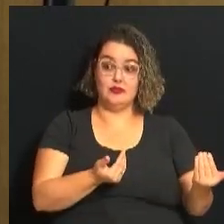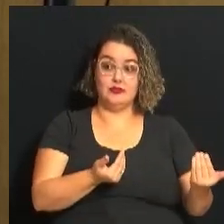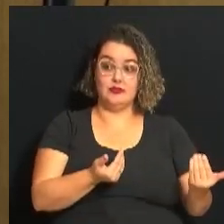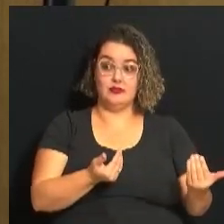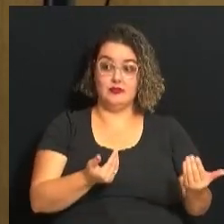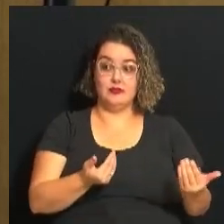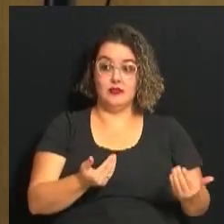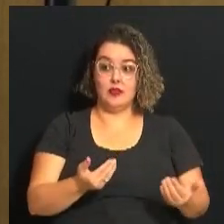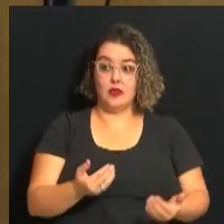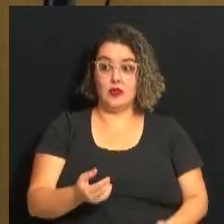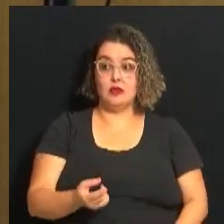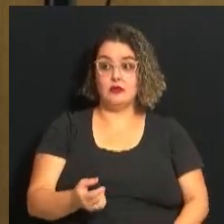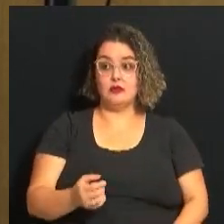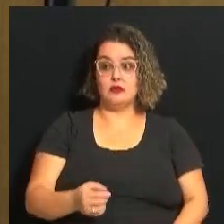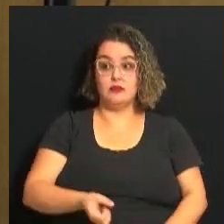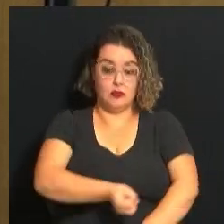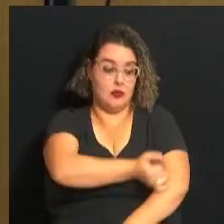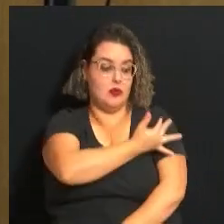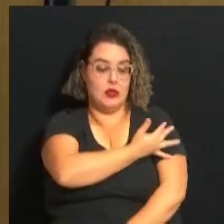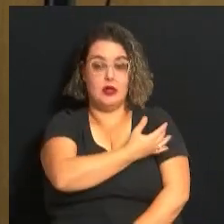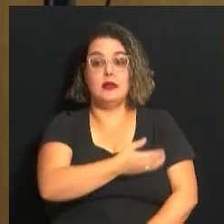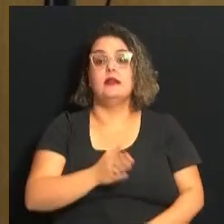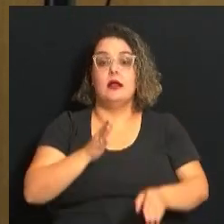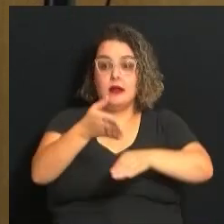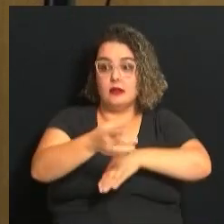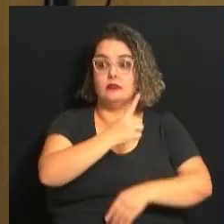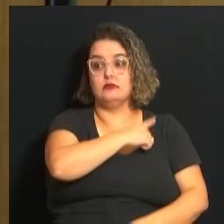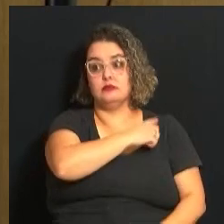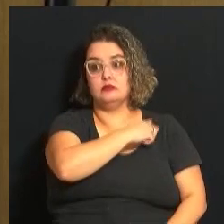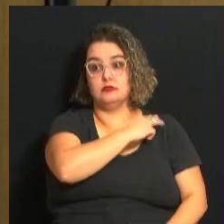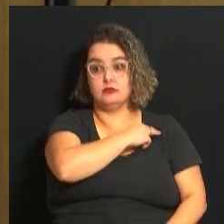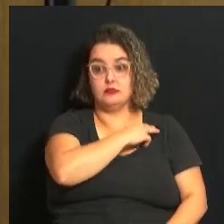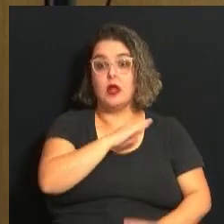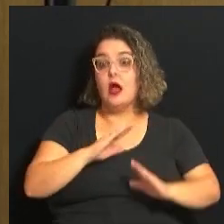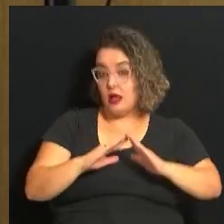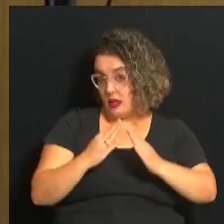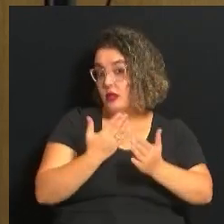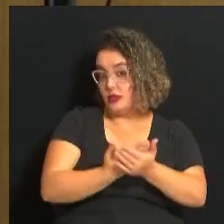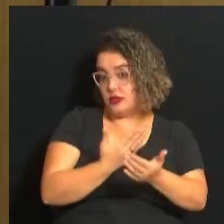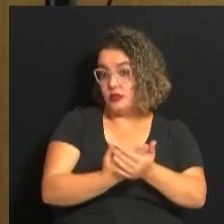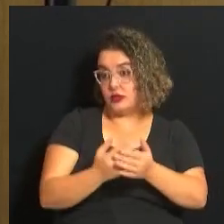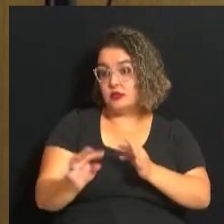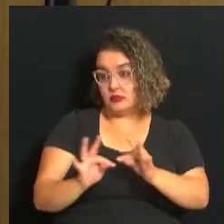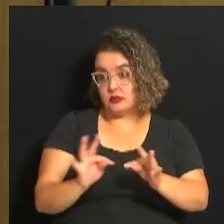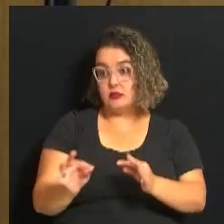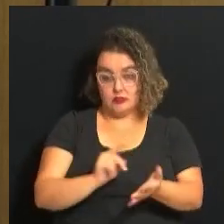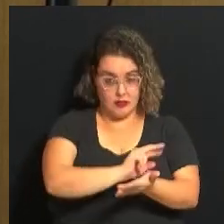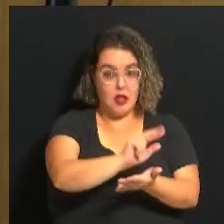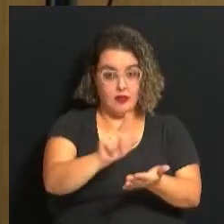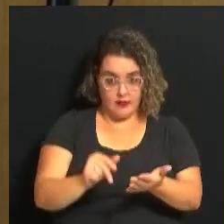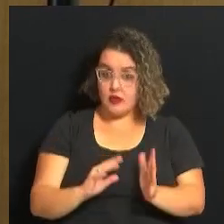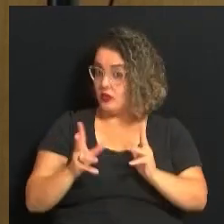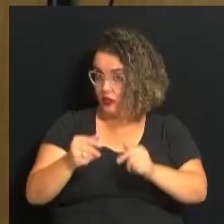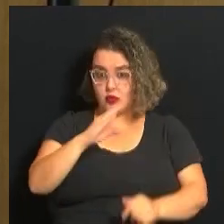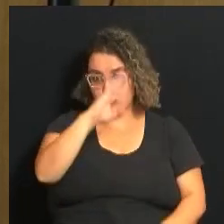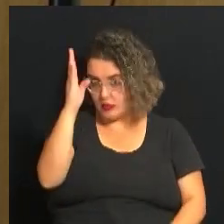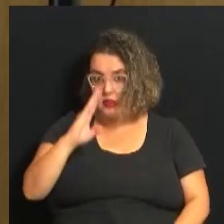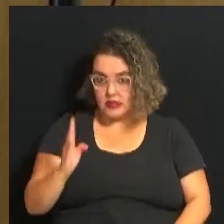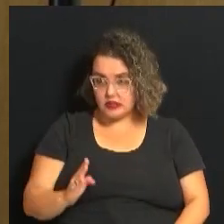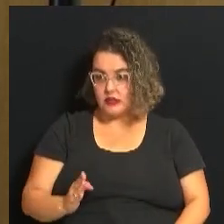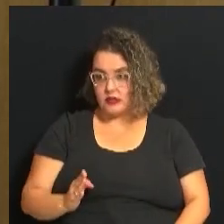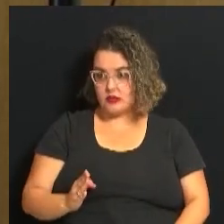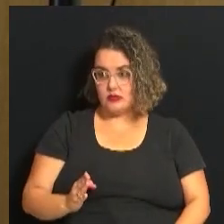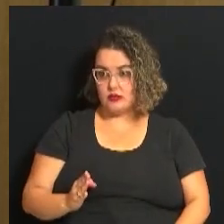para o ensino fundamental, para o ensino médio, tem os colégios técnicos, né? Então tem diversos colégios em todo o Brasil. Um dos